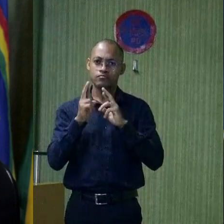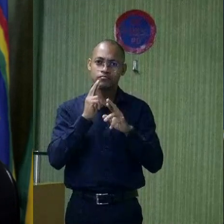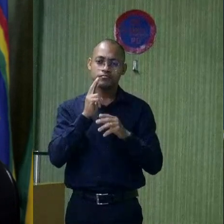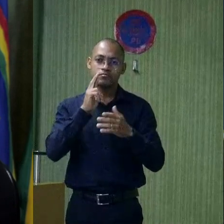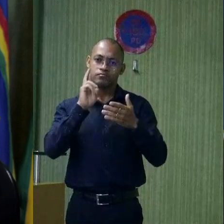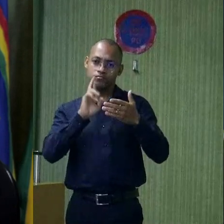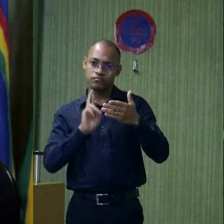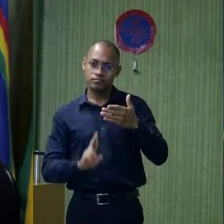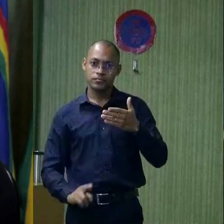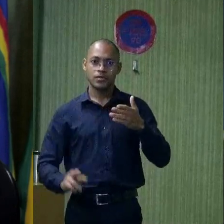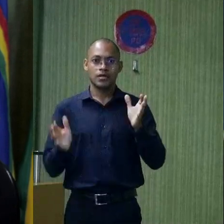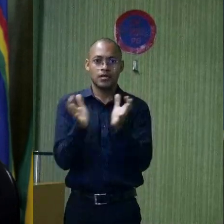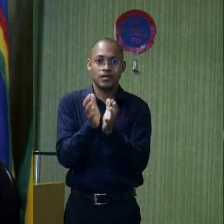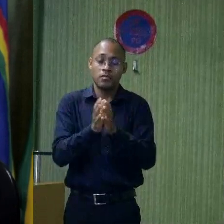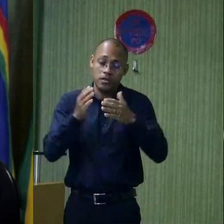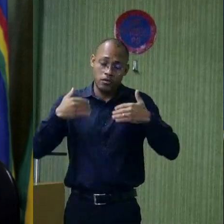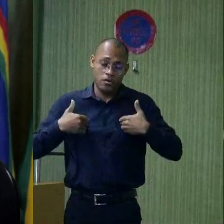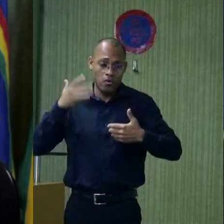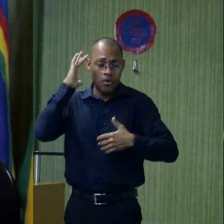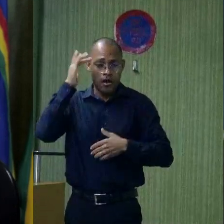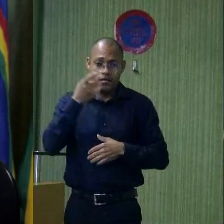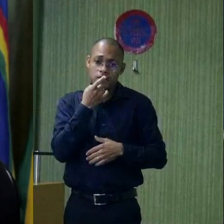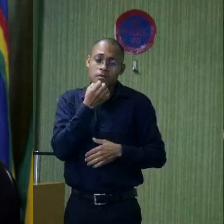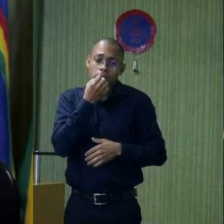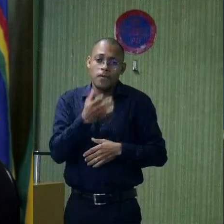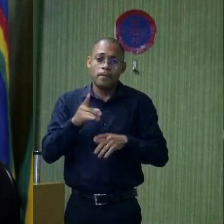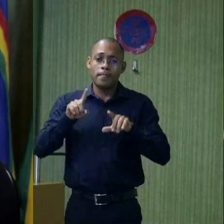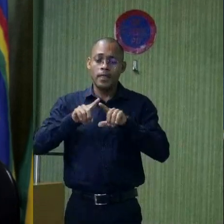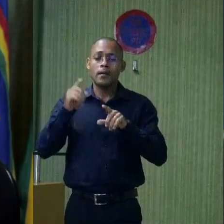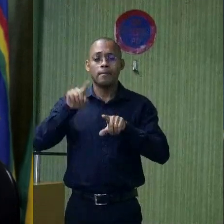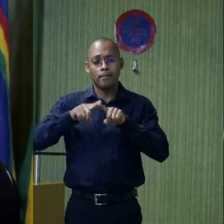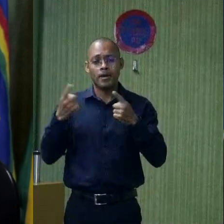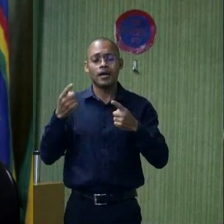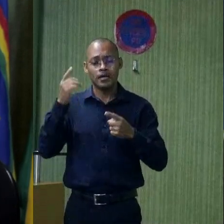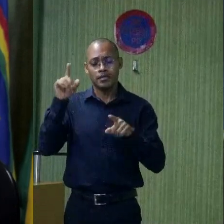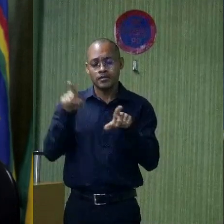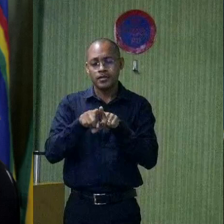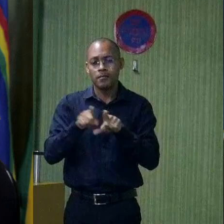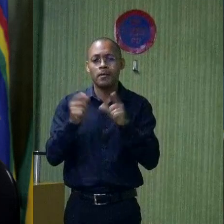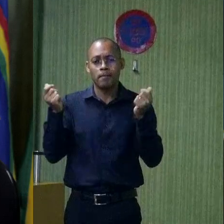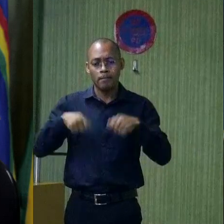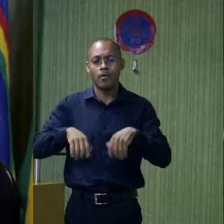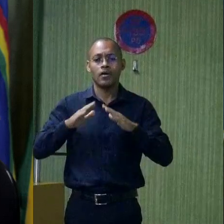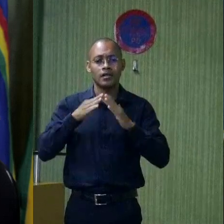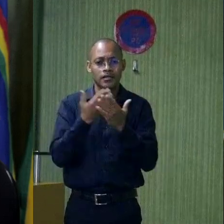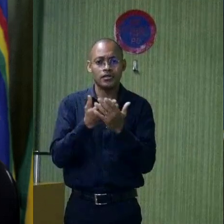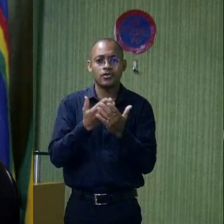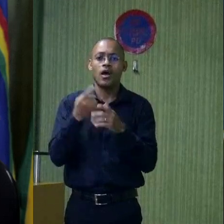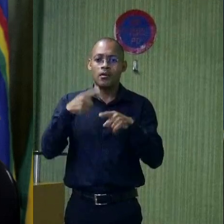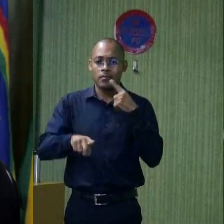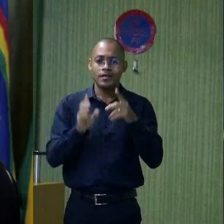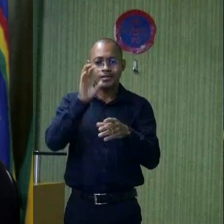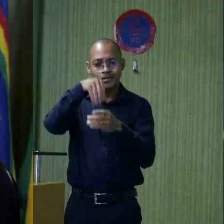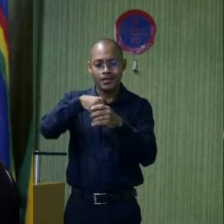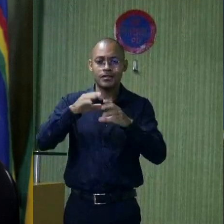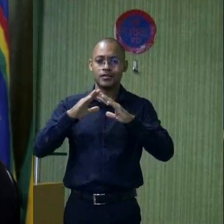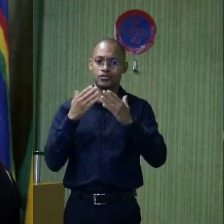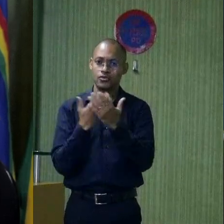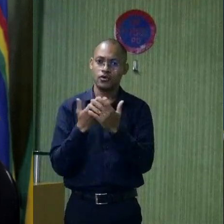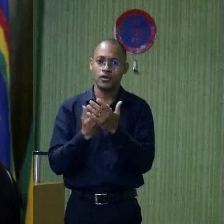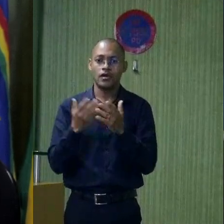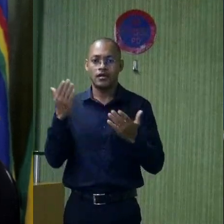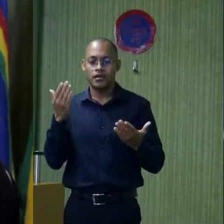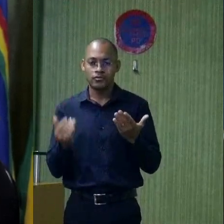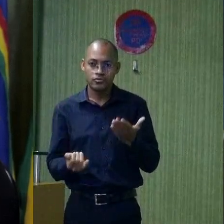aí eu penso que é viável e acho que as escolas podem restringir dentro do ambiente escolar Podem sim e ajudar o equilíbrio